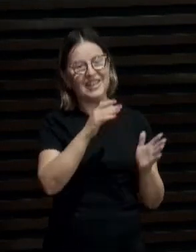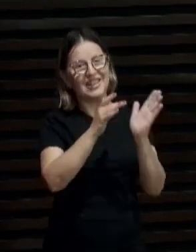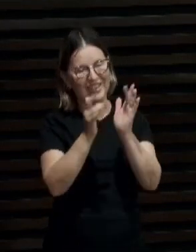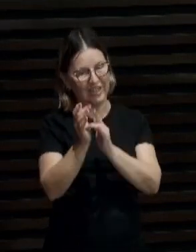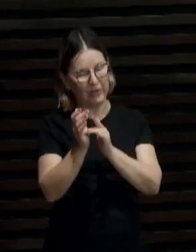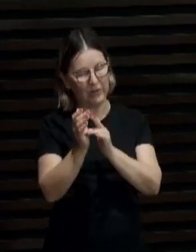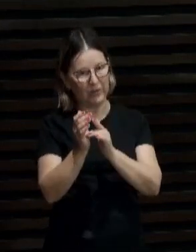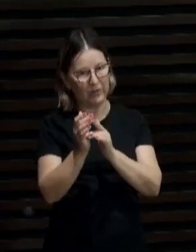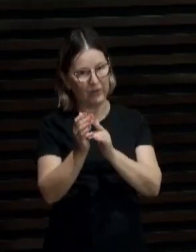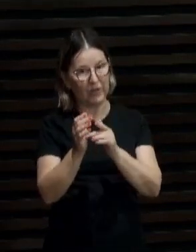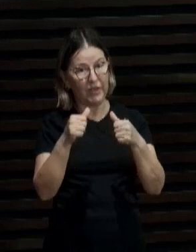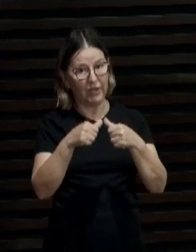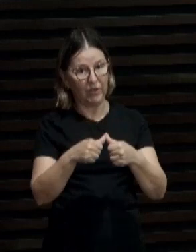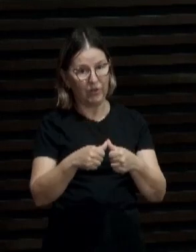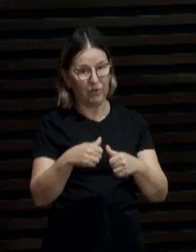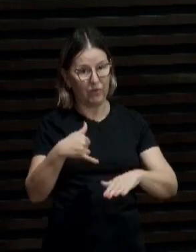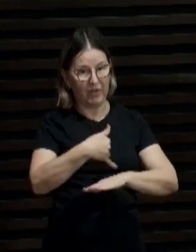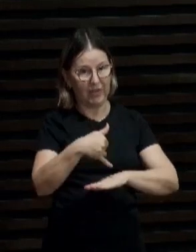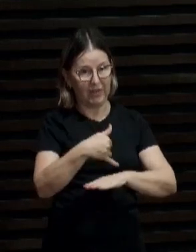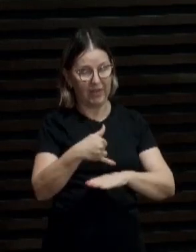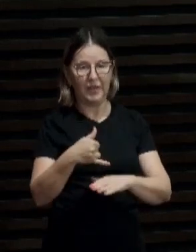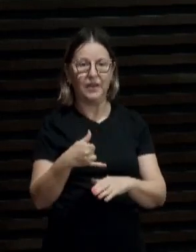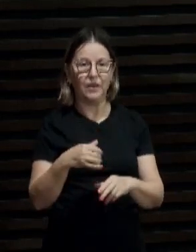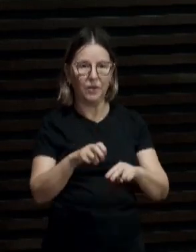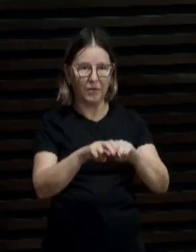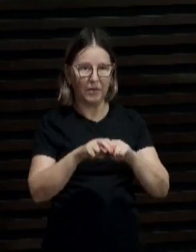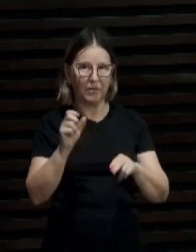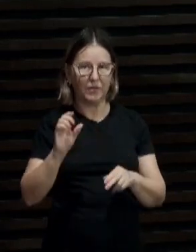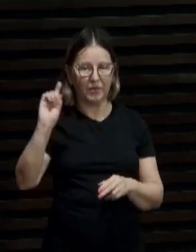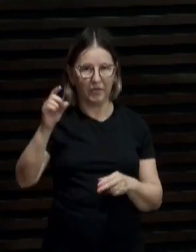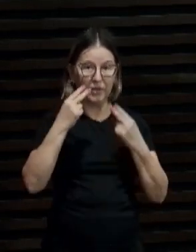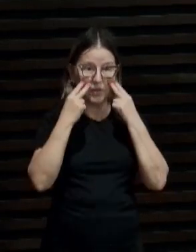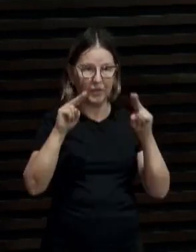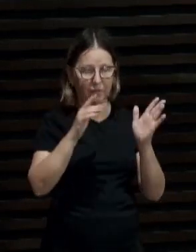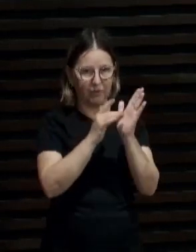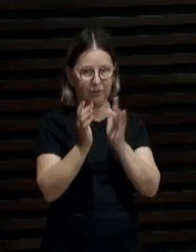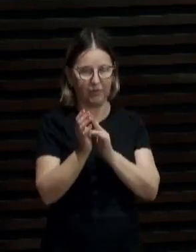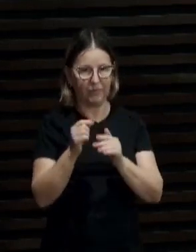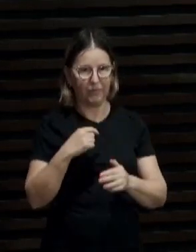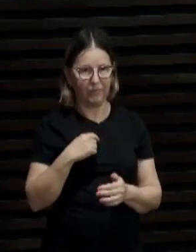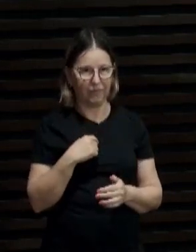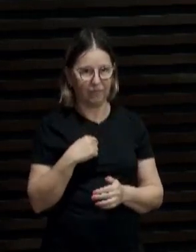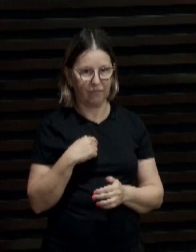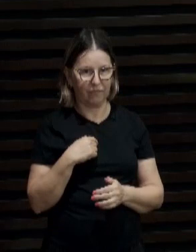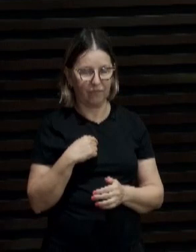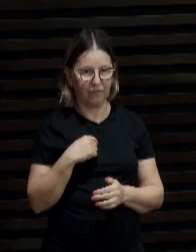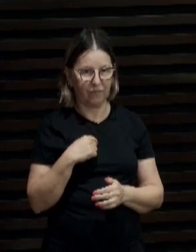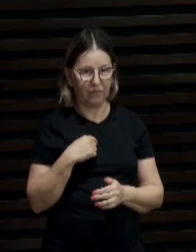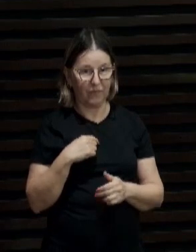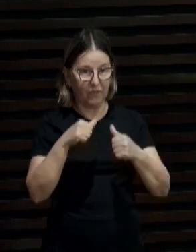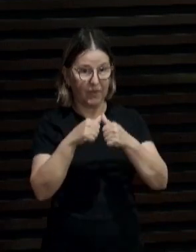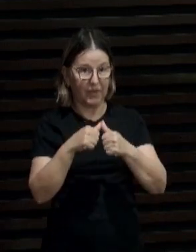chamada Patmos, por causa da palavra de Deus e do testemunho de Jesus. Eu achei-me em espírito no dia do